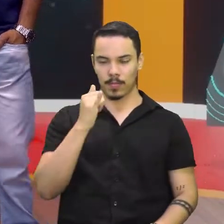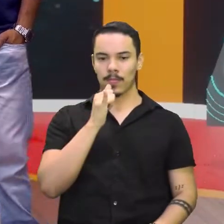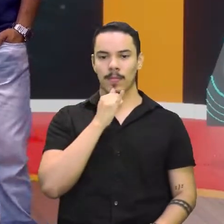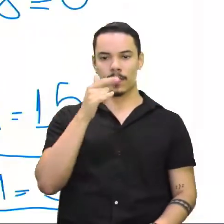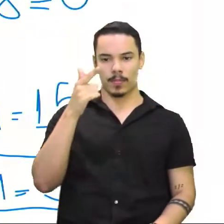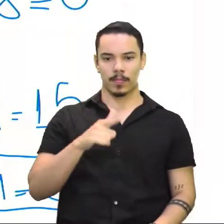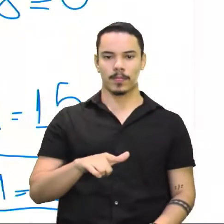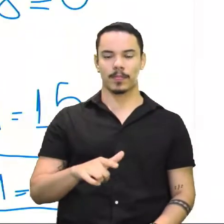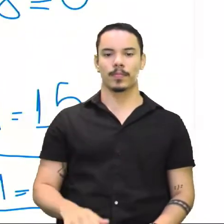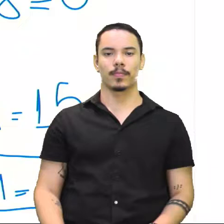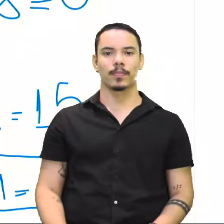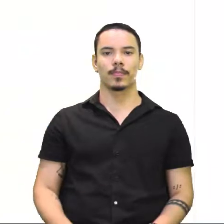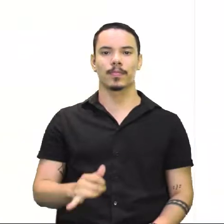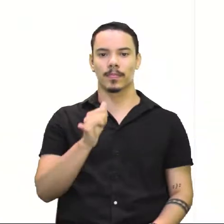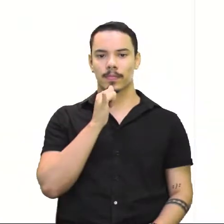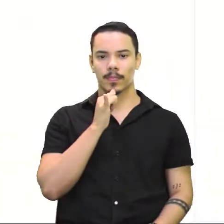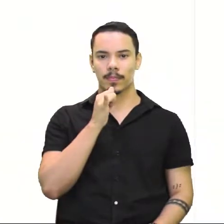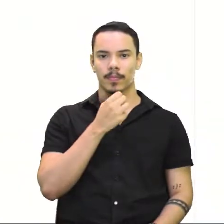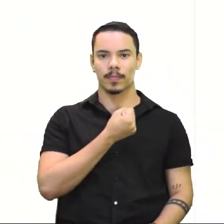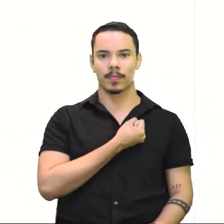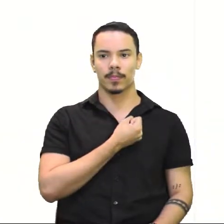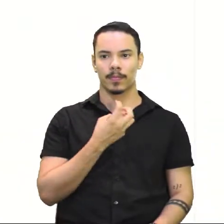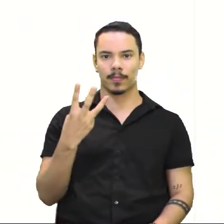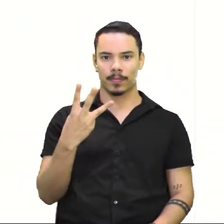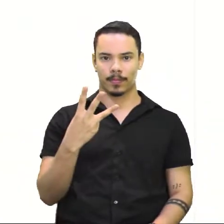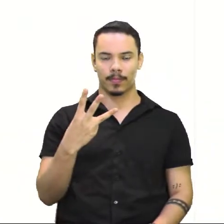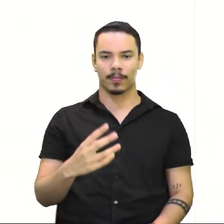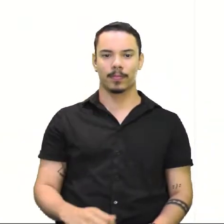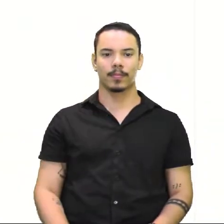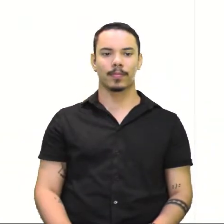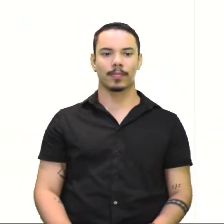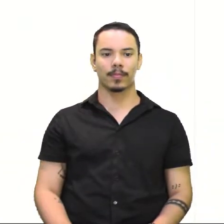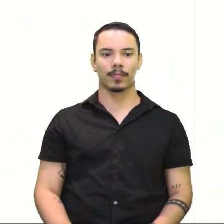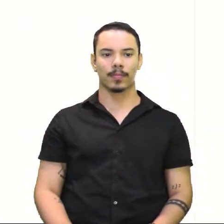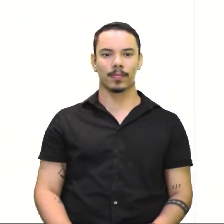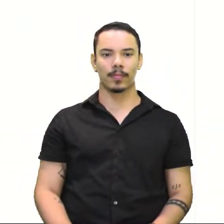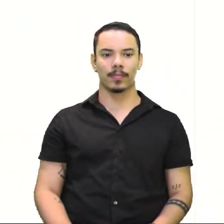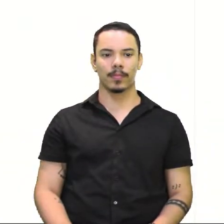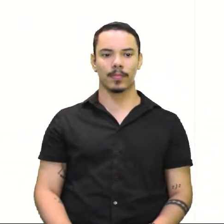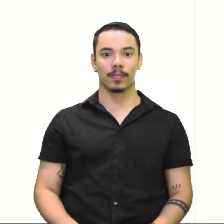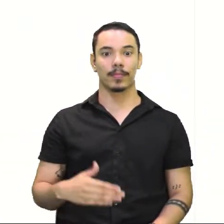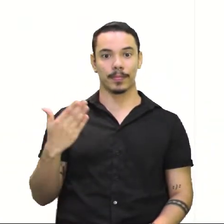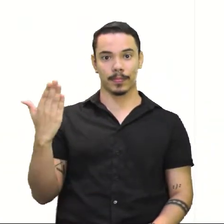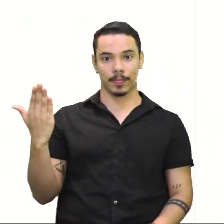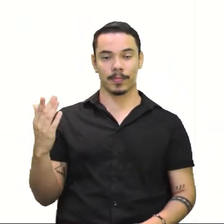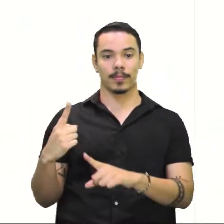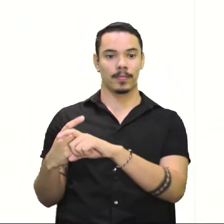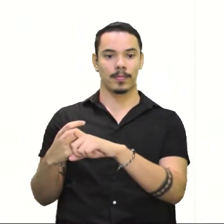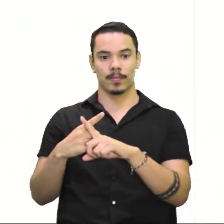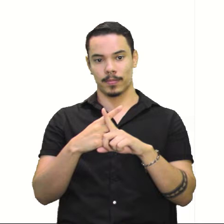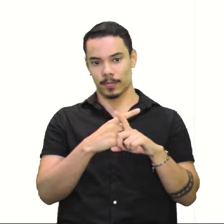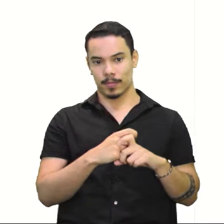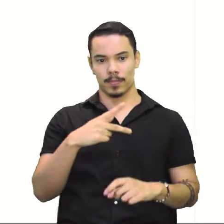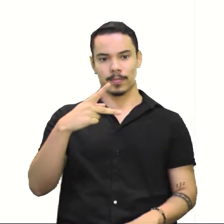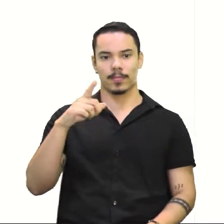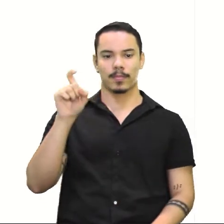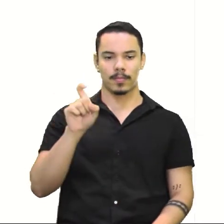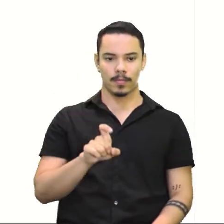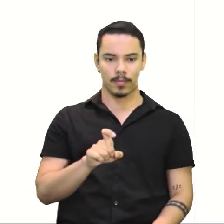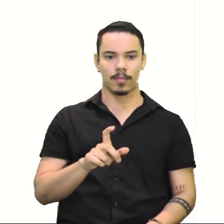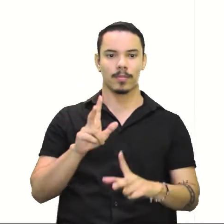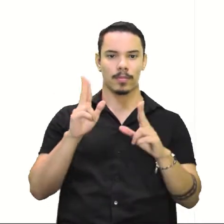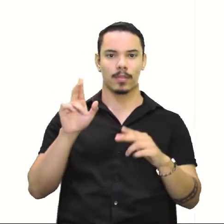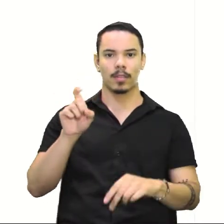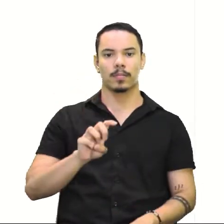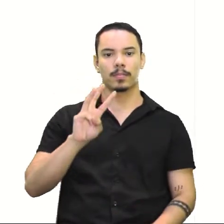lá, exemplo agora de número 3. O polinômio p de x igual a x ao cubo menos ax ao